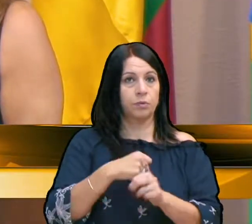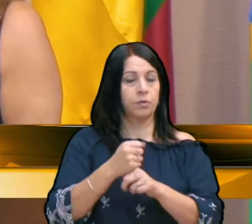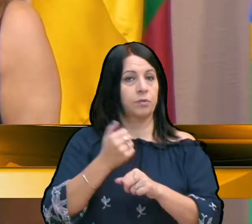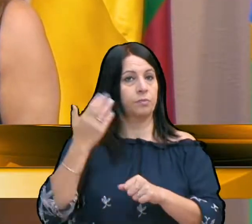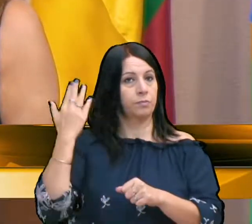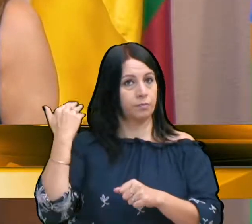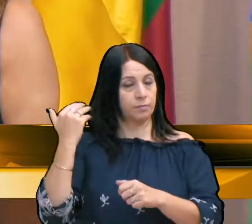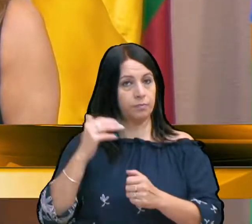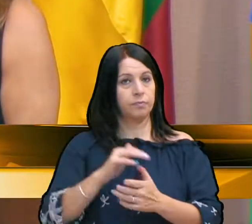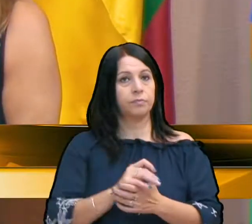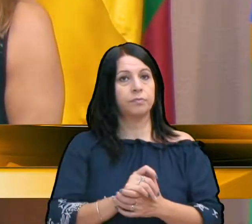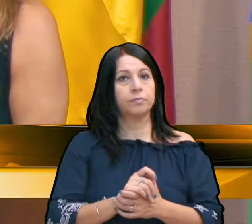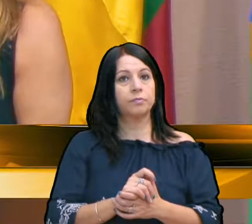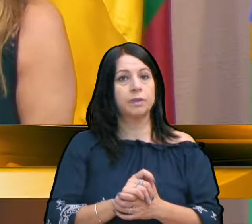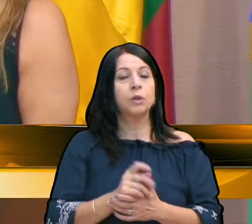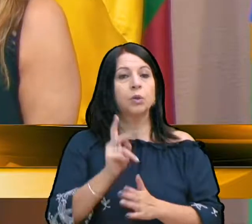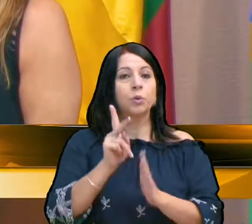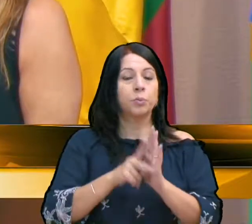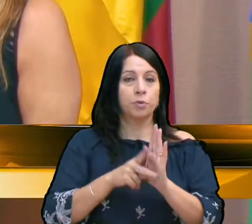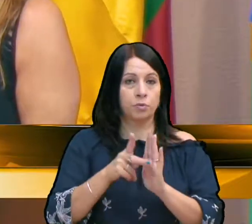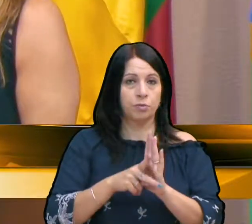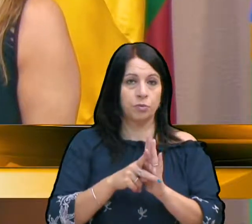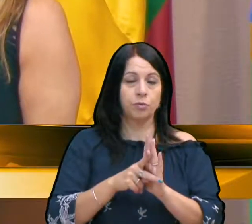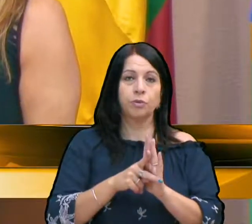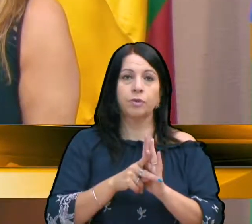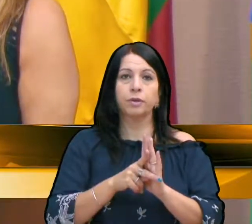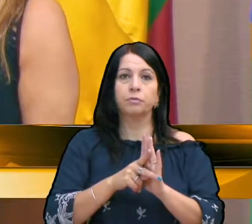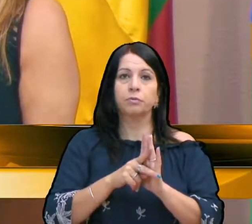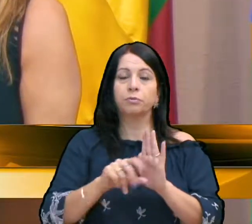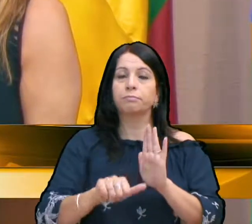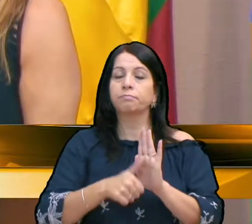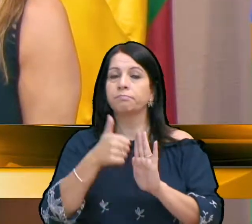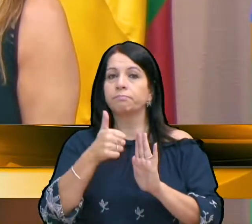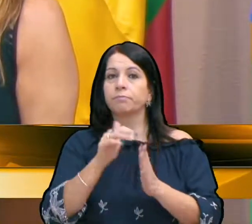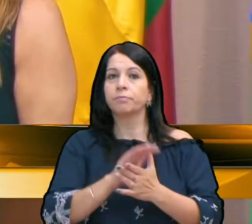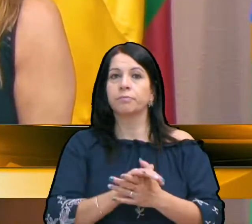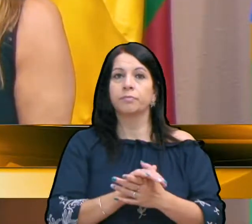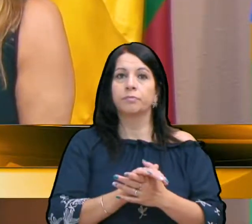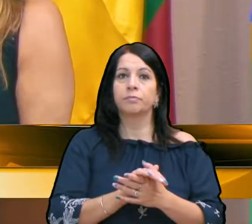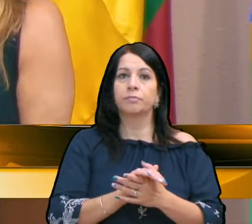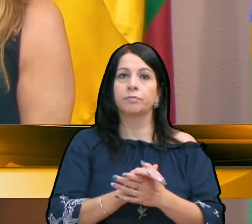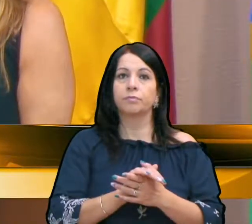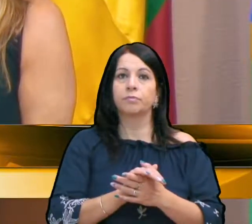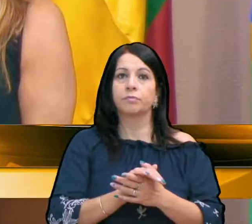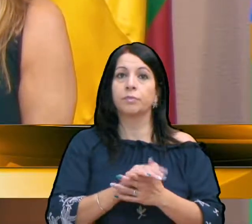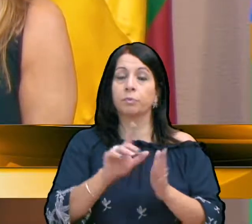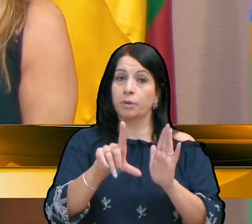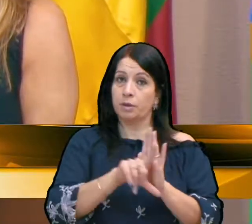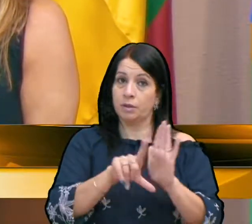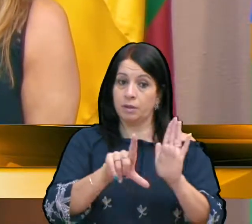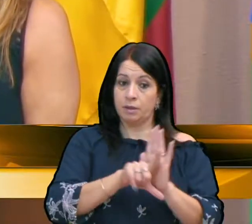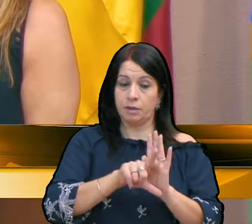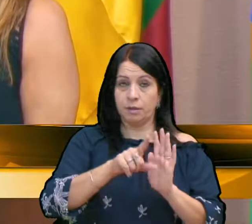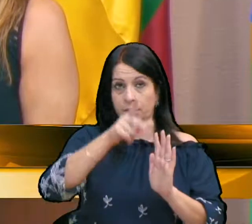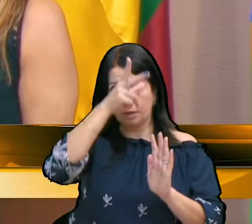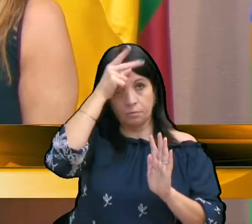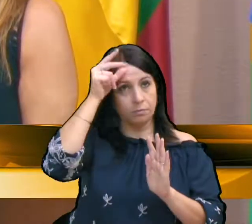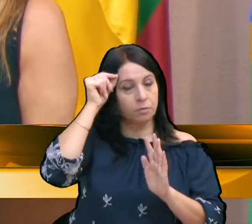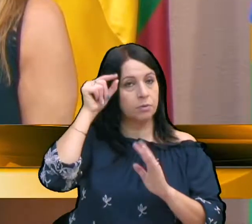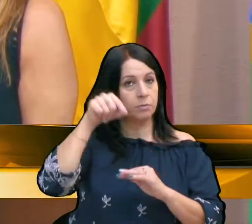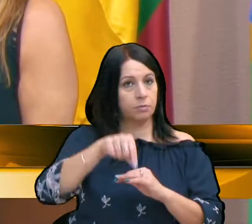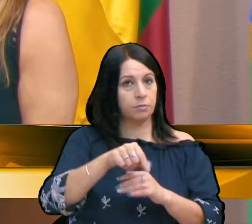passado. O projeto aperfeiçoa a nossa lei, uma lei municipal